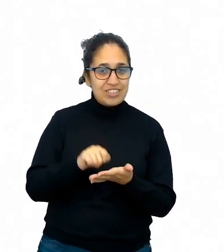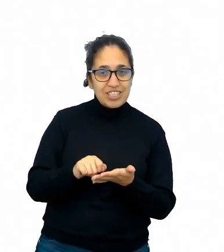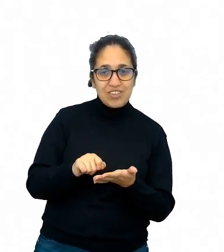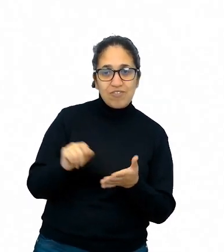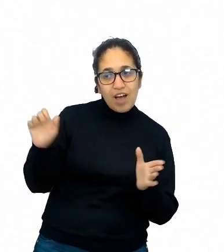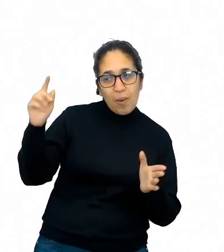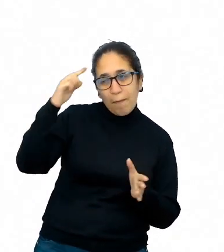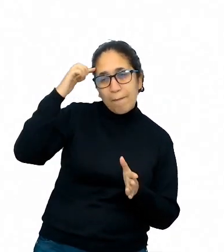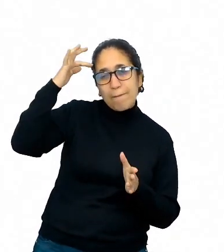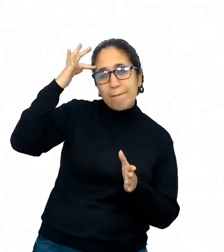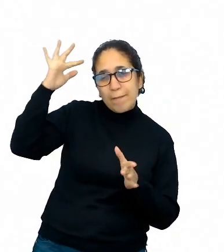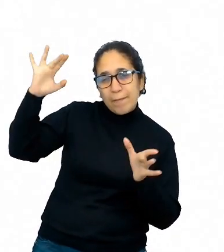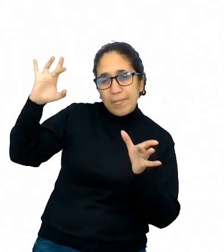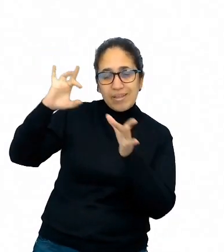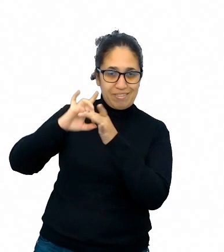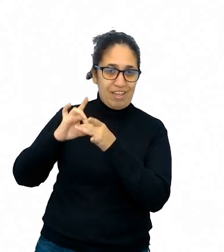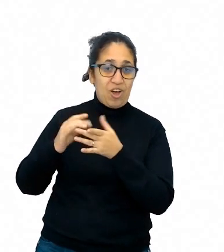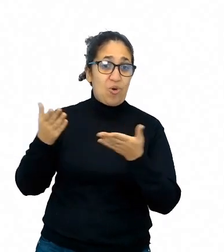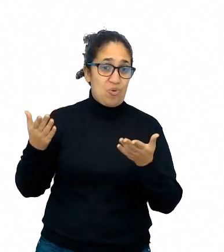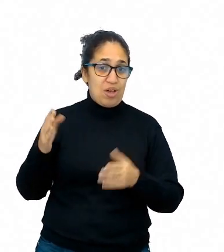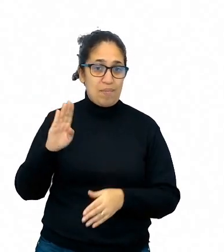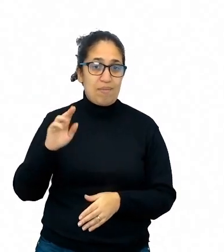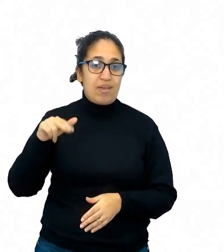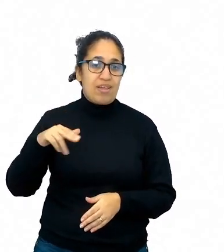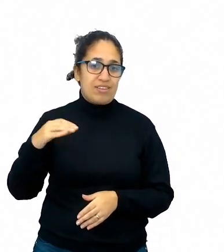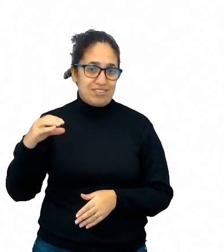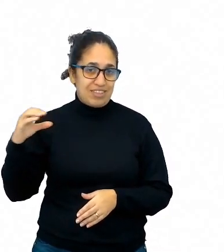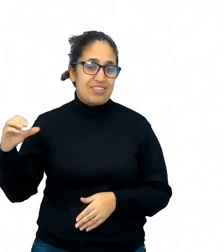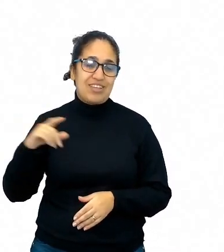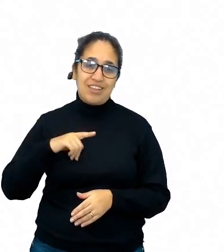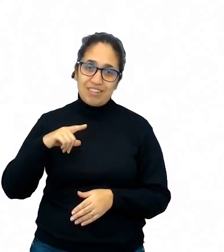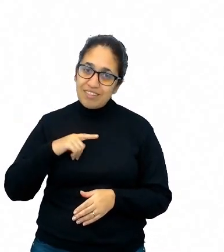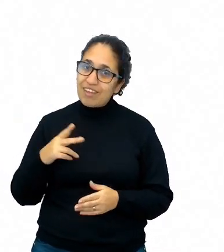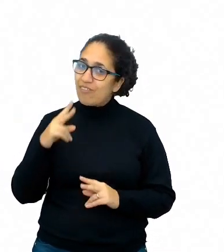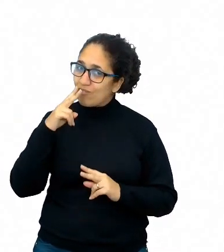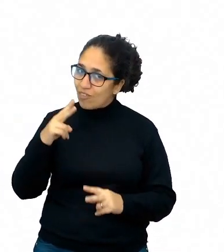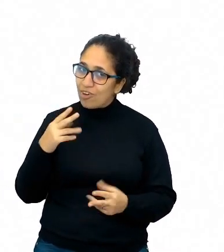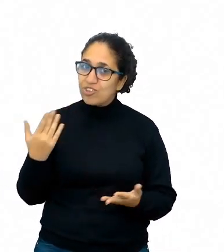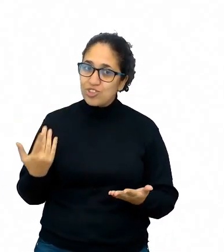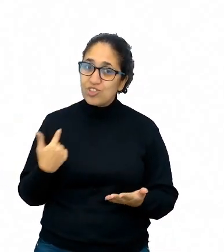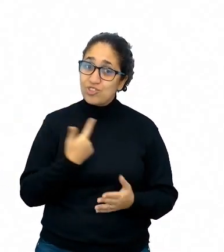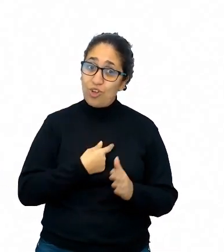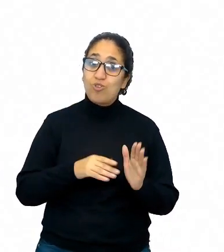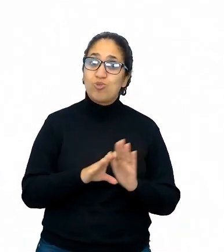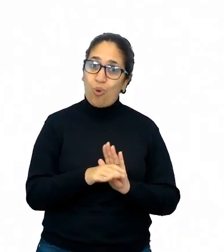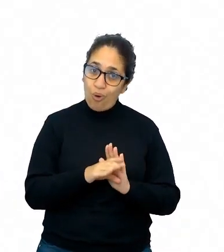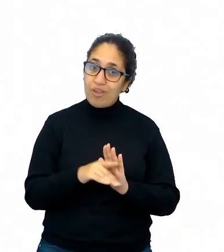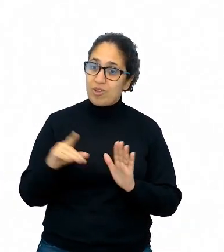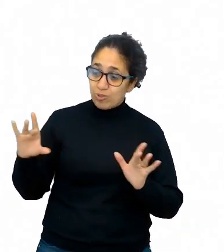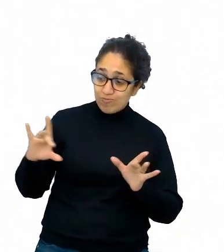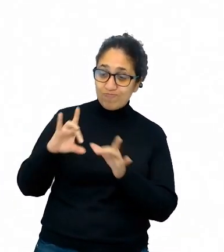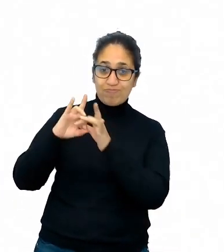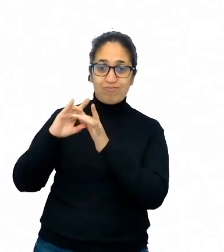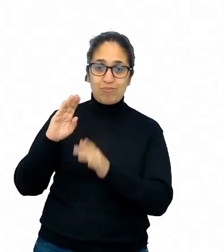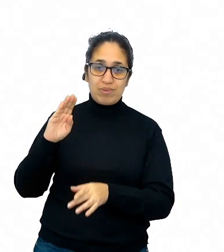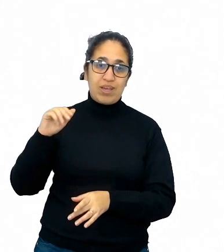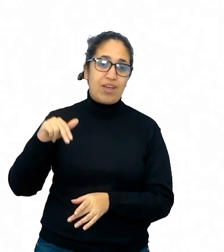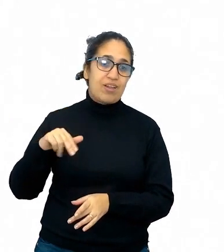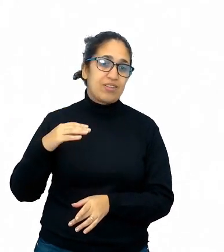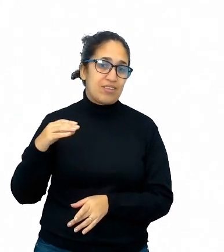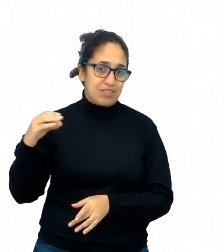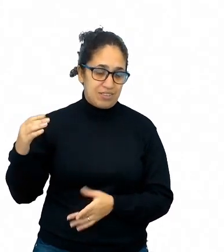a BNCC trouxe bem forte isso, né, e nosso currículo está baseado na BNCC, e essa